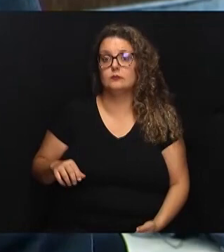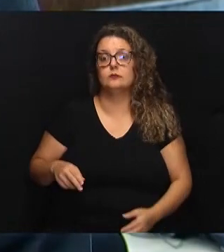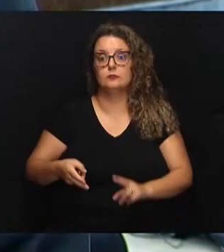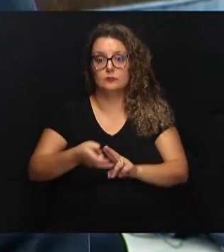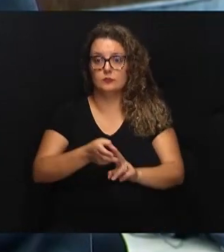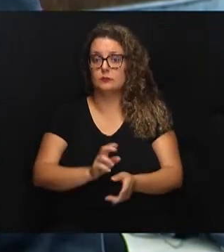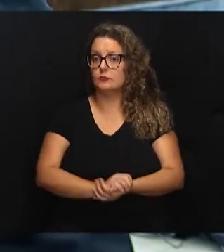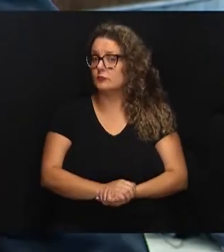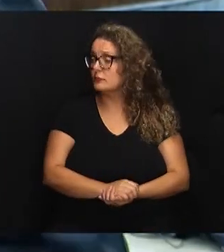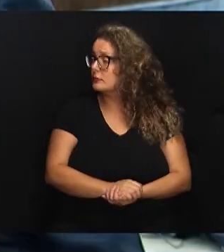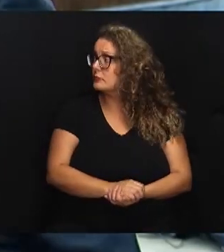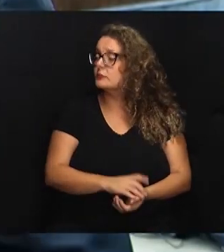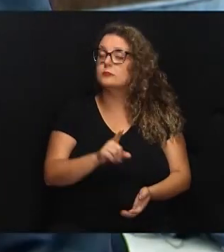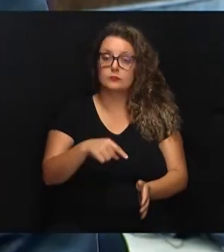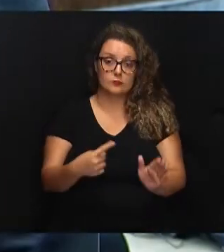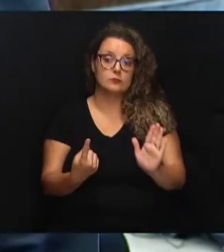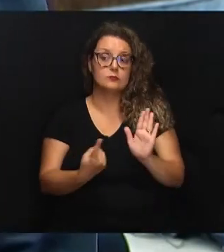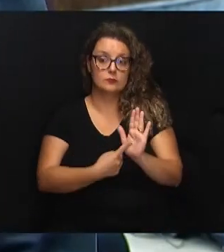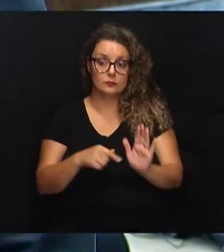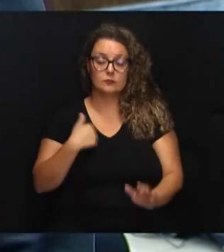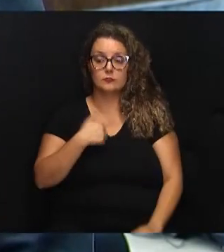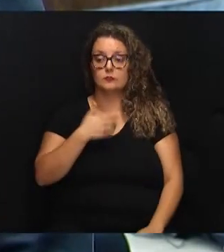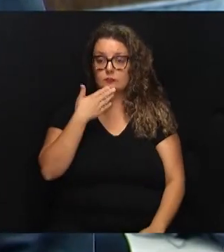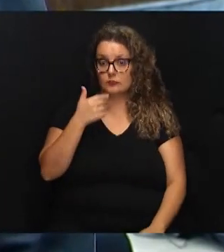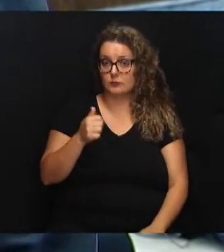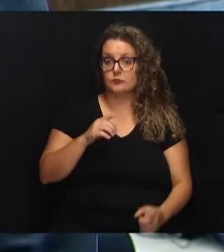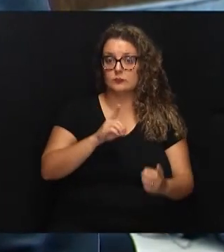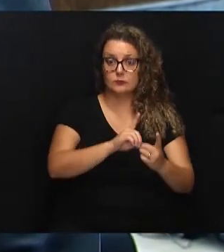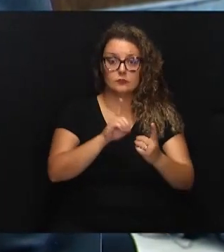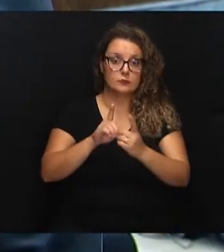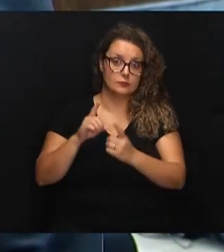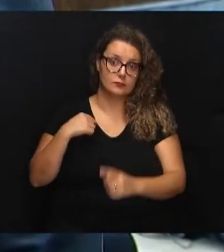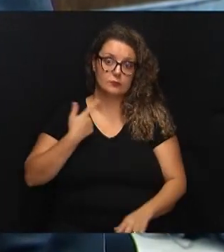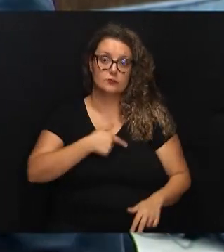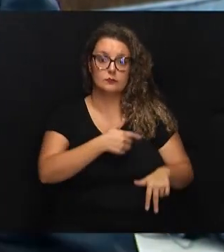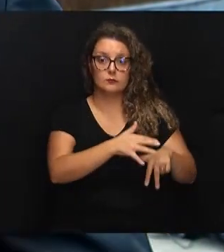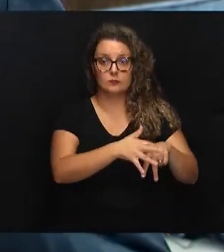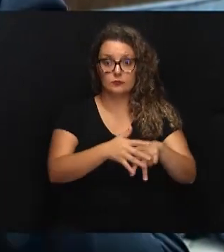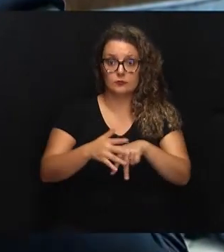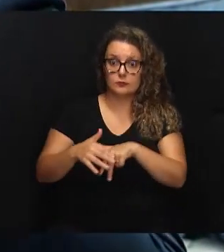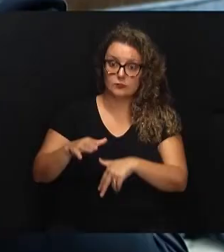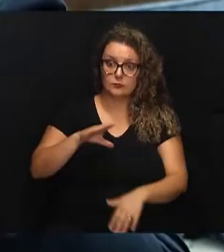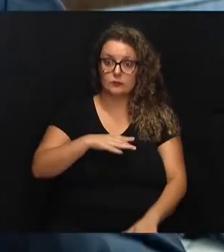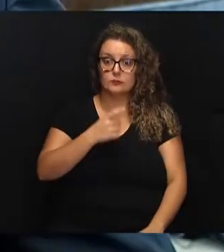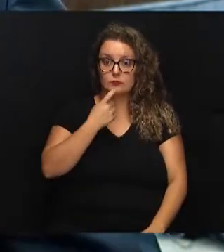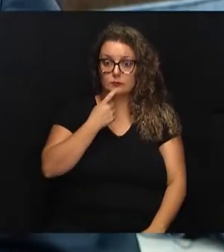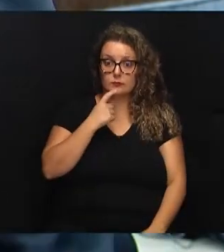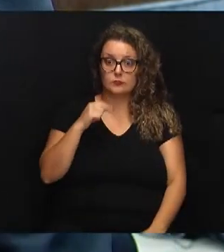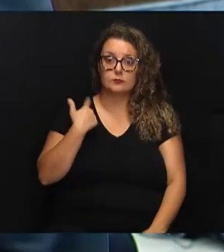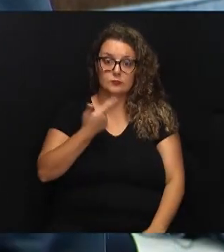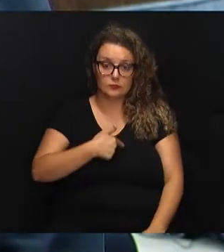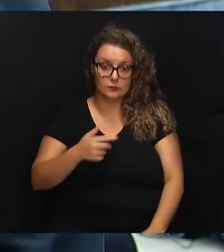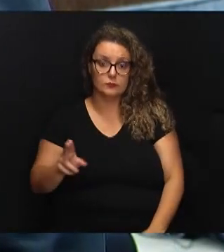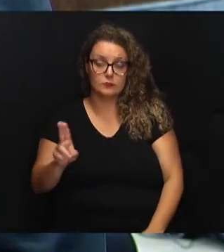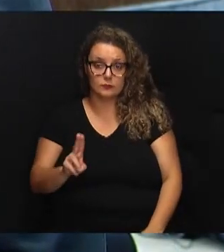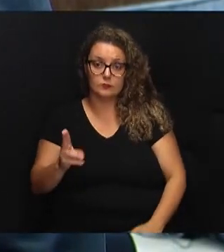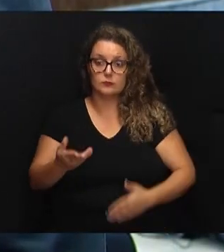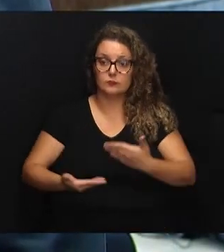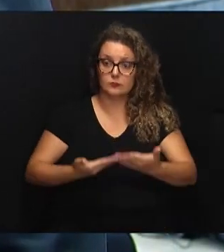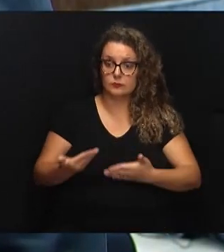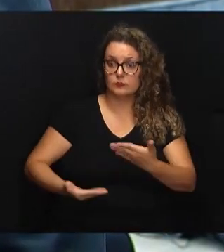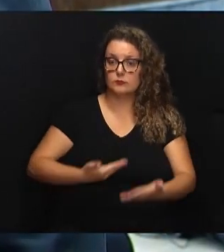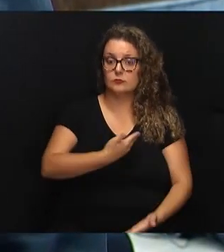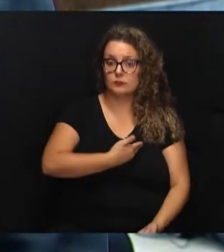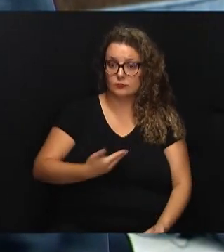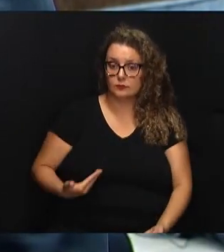aí para a gente realmente melhorar o atendimento, né, dos nossos pacientes aqui da cidade de Campinas, né, dos usuários do serviço público de urgência